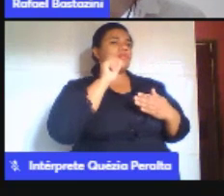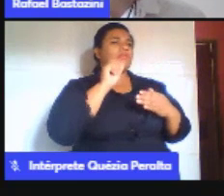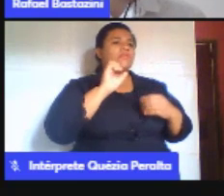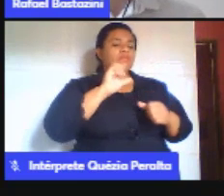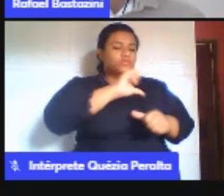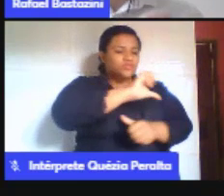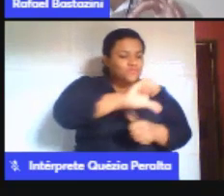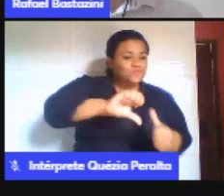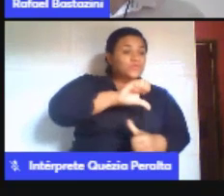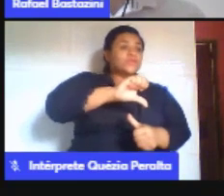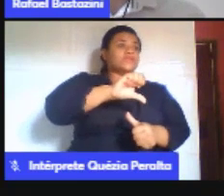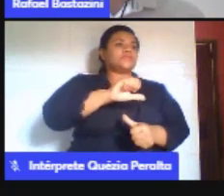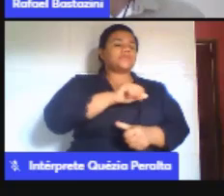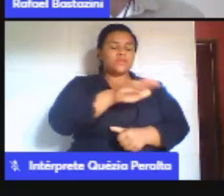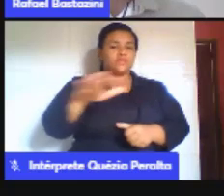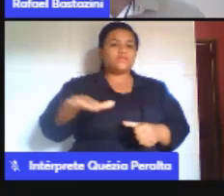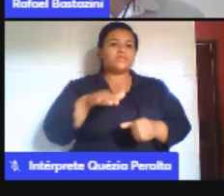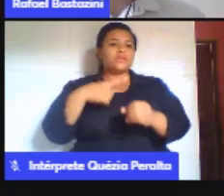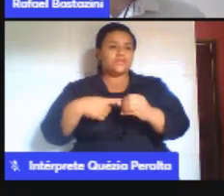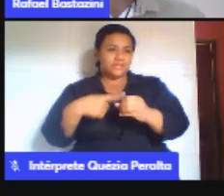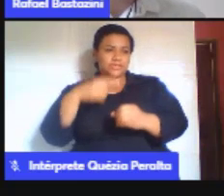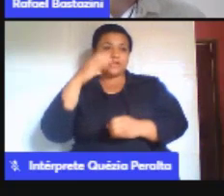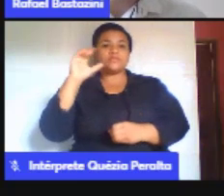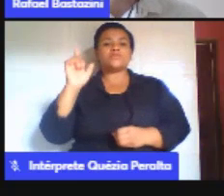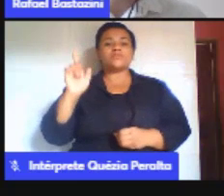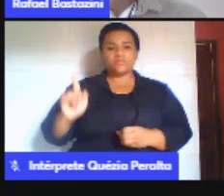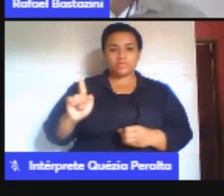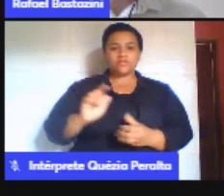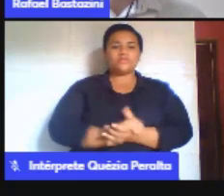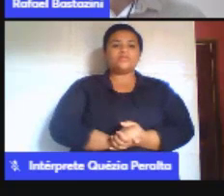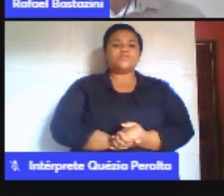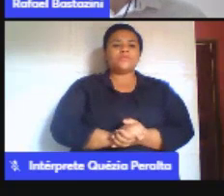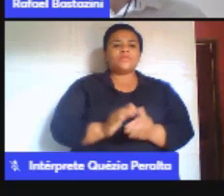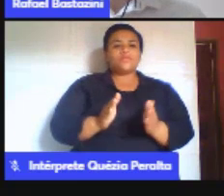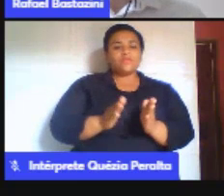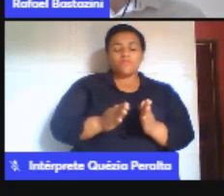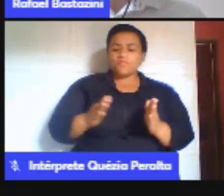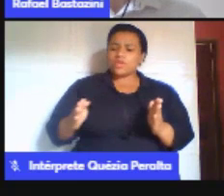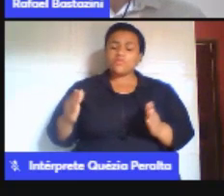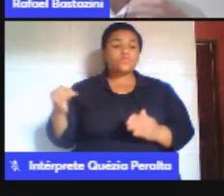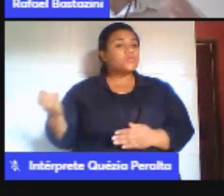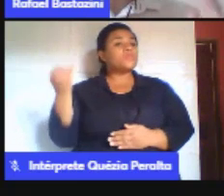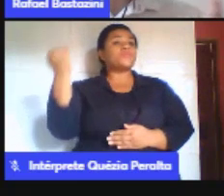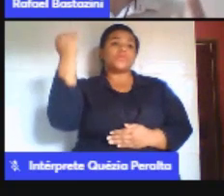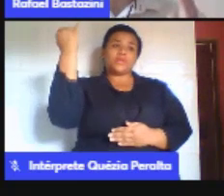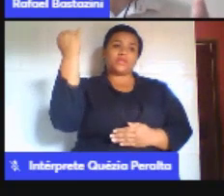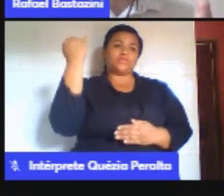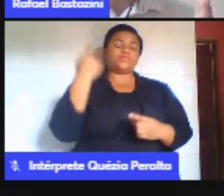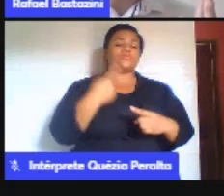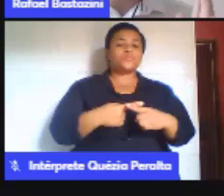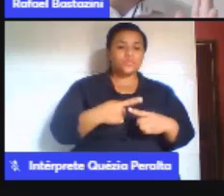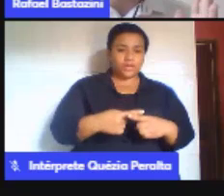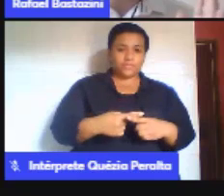de Campo Grande? Esse período ele é muito relevante porque